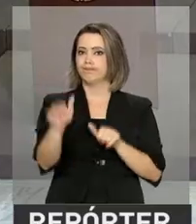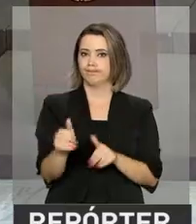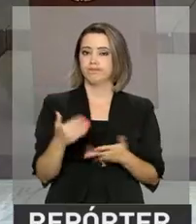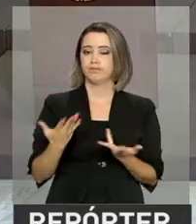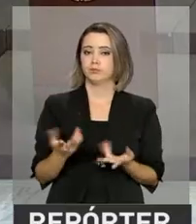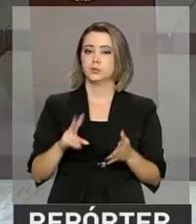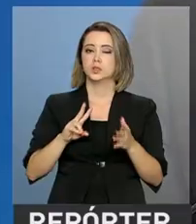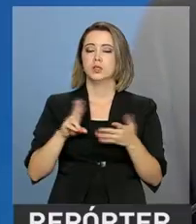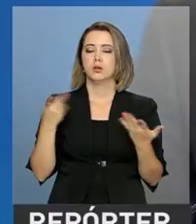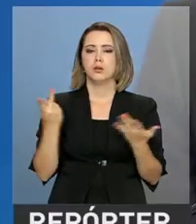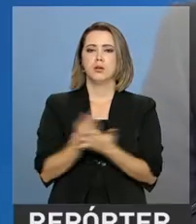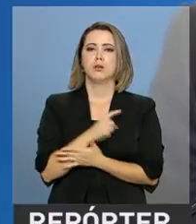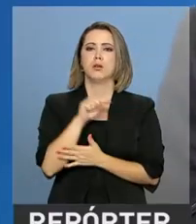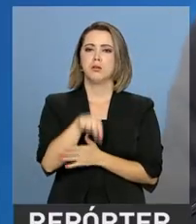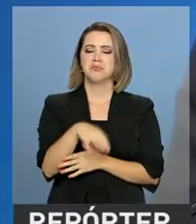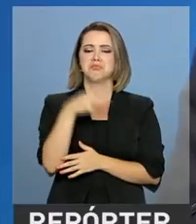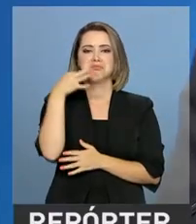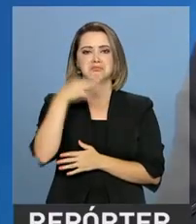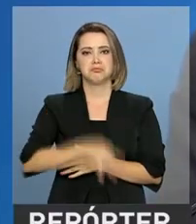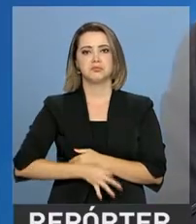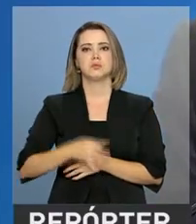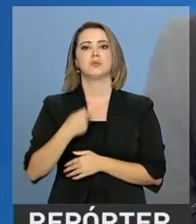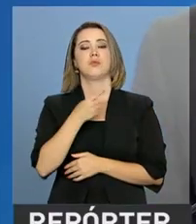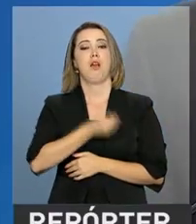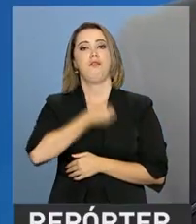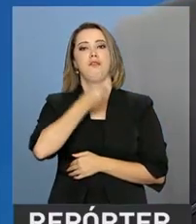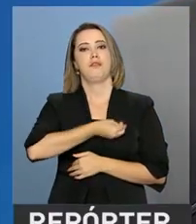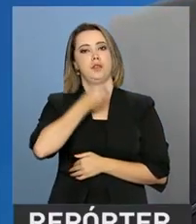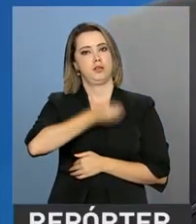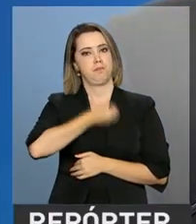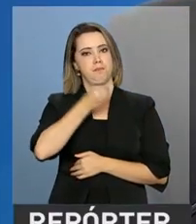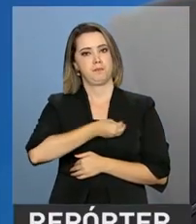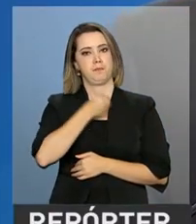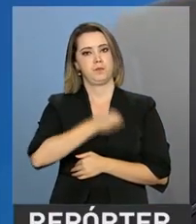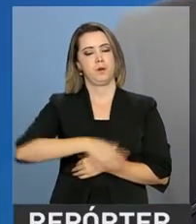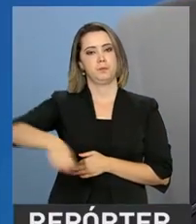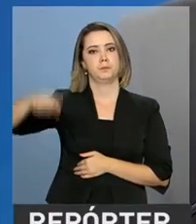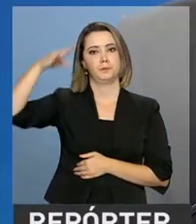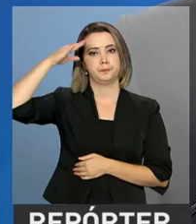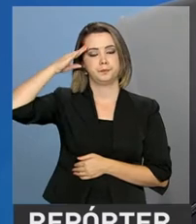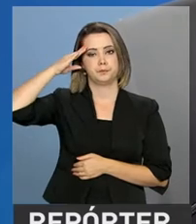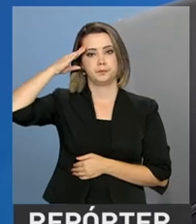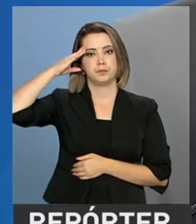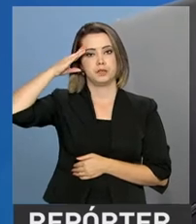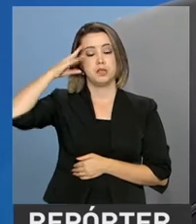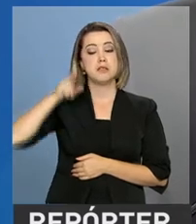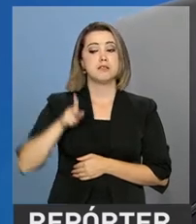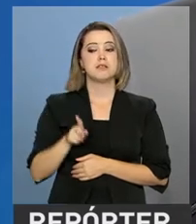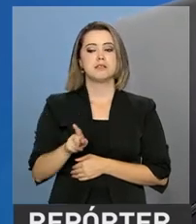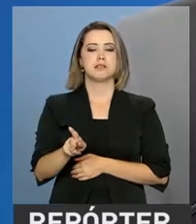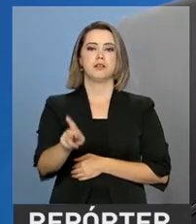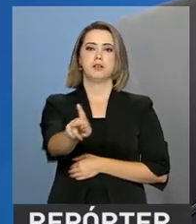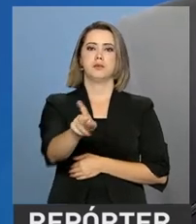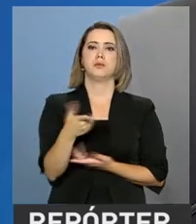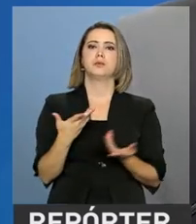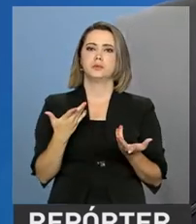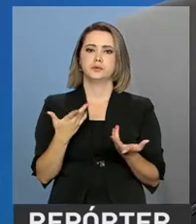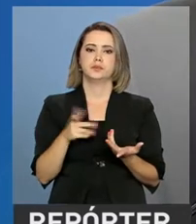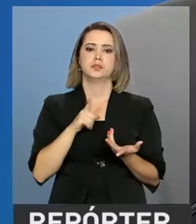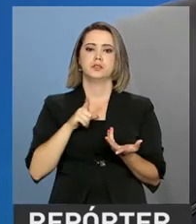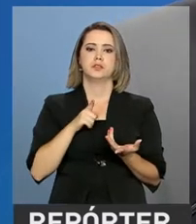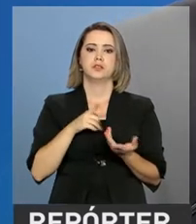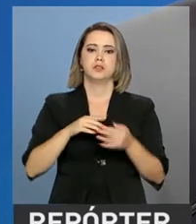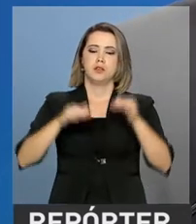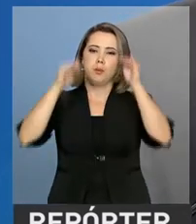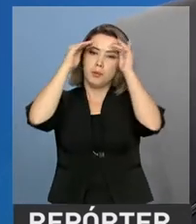aplica muito bem a vida militar vida de quem a cada dia a tim ao tende